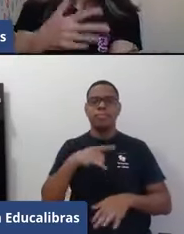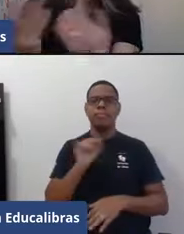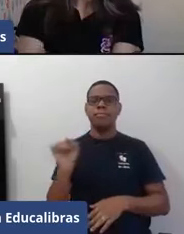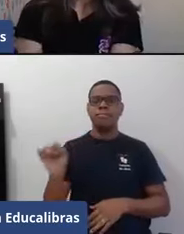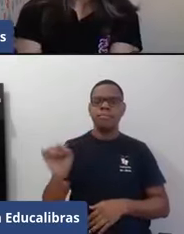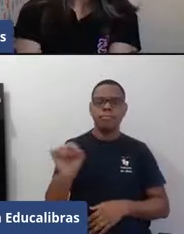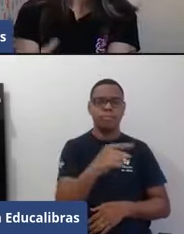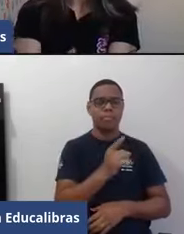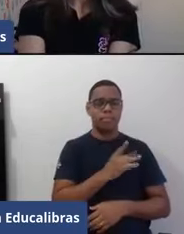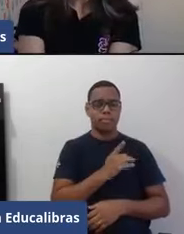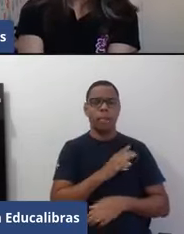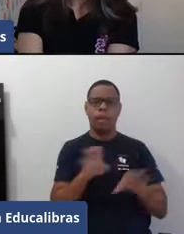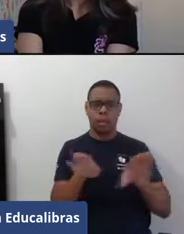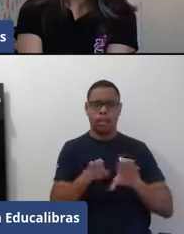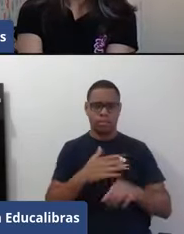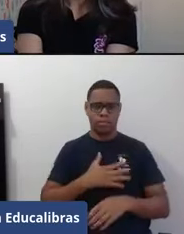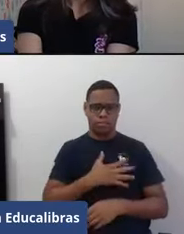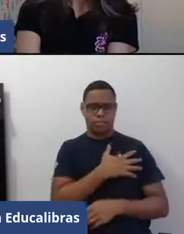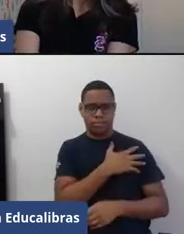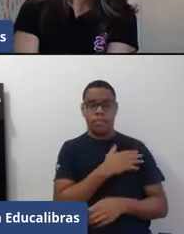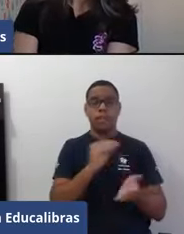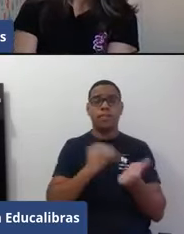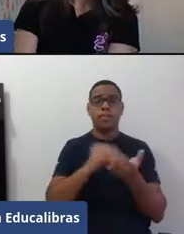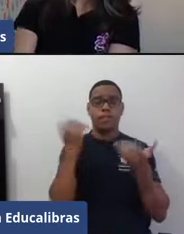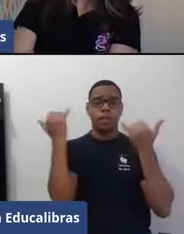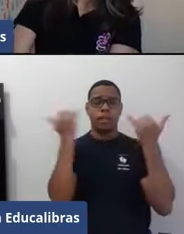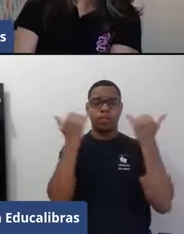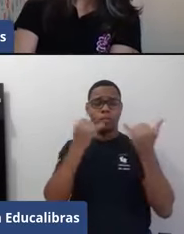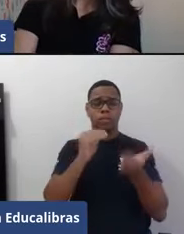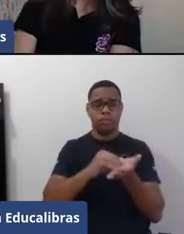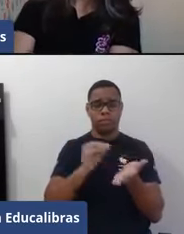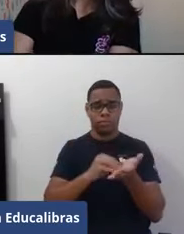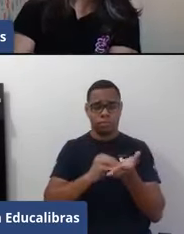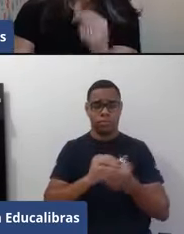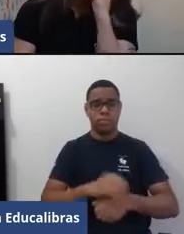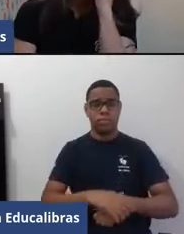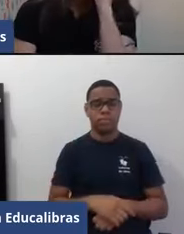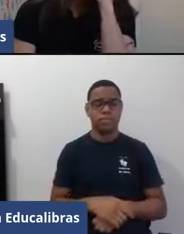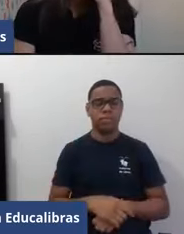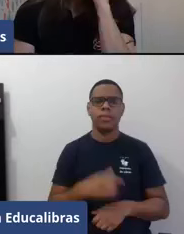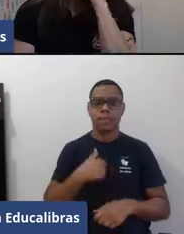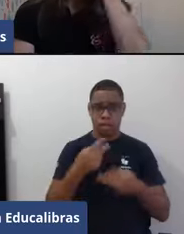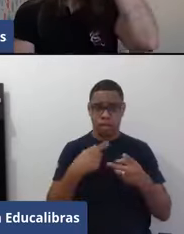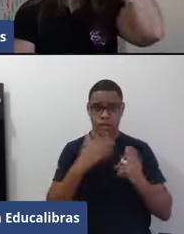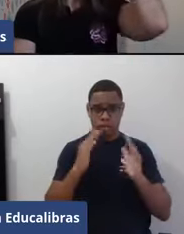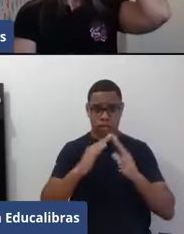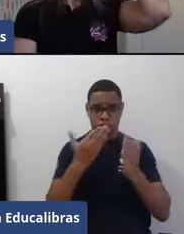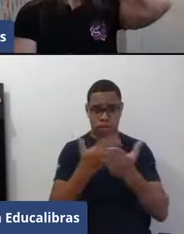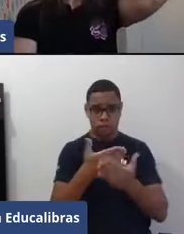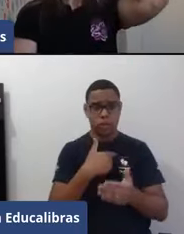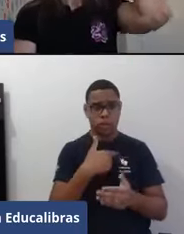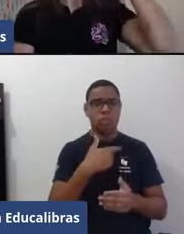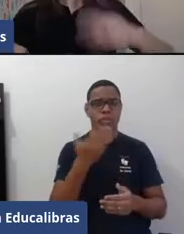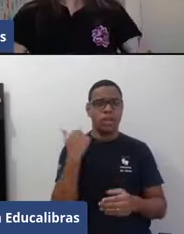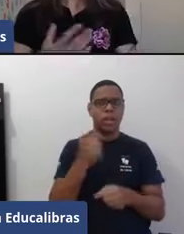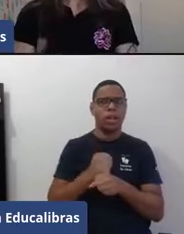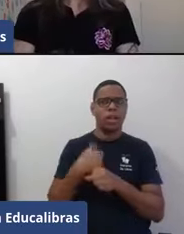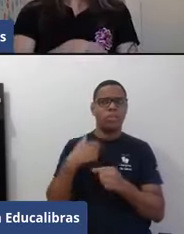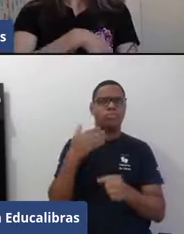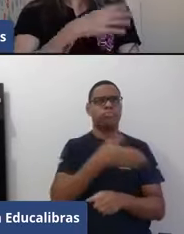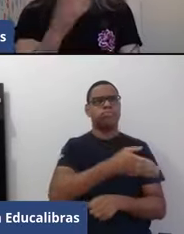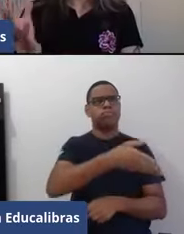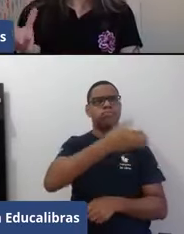puro preconceito, é falta de informações. Eu vejo quando eu vou às escolas, né? Eu viajei muito nos últimos anos, indo às